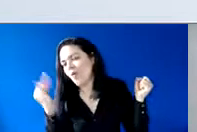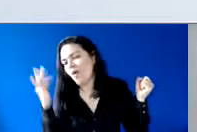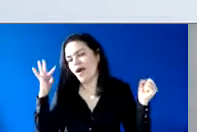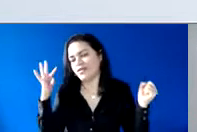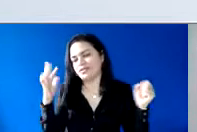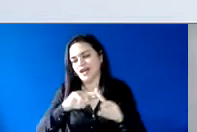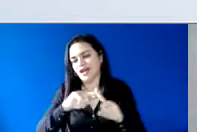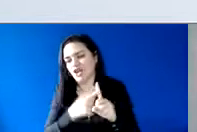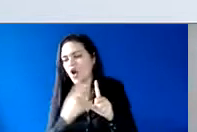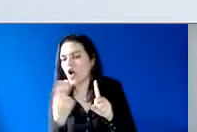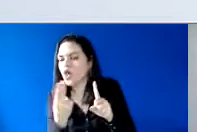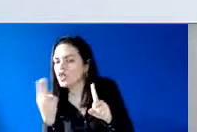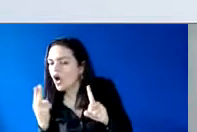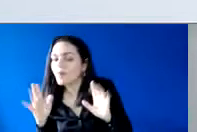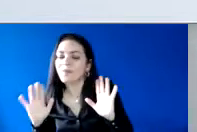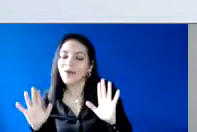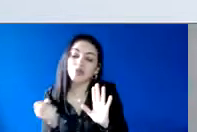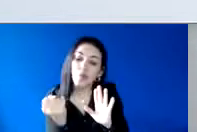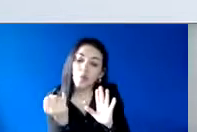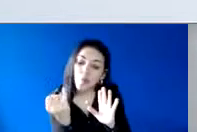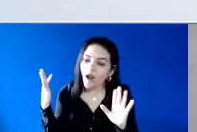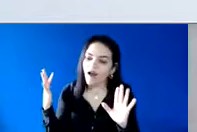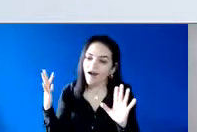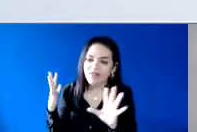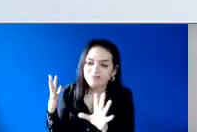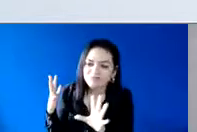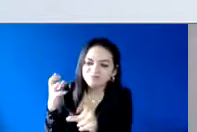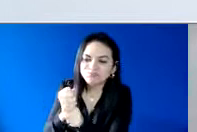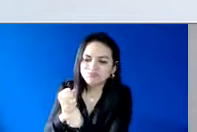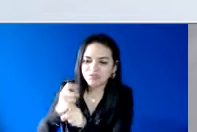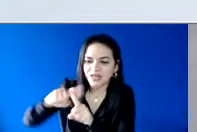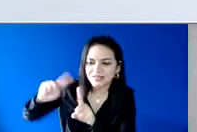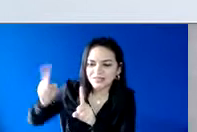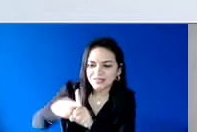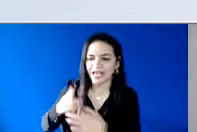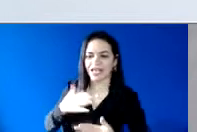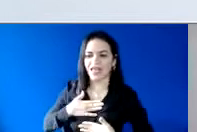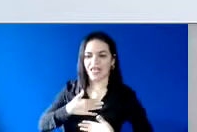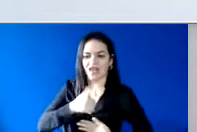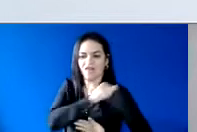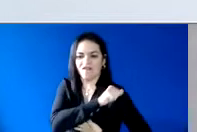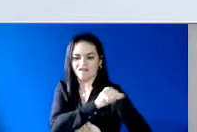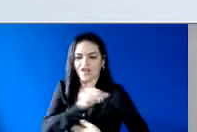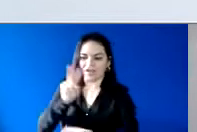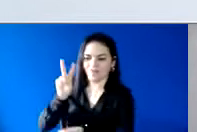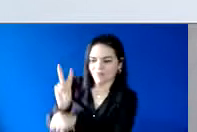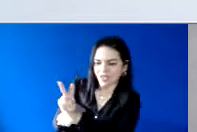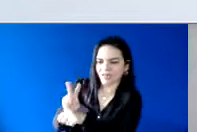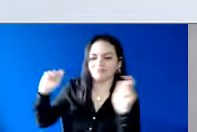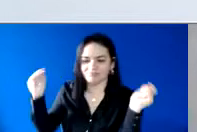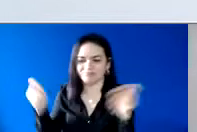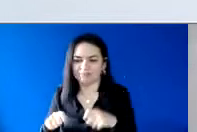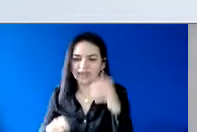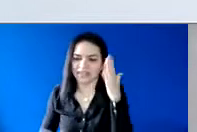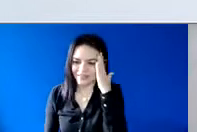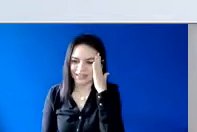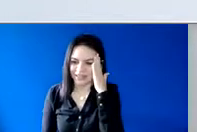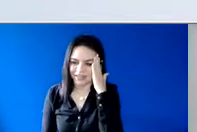pelo nome. Agora, quantas ela tem que saber. Né? Isso serve também para o agente comunitário de saúde, porque é menos para ele.